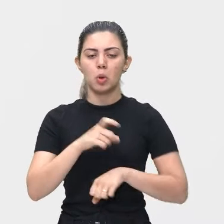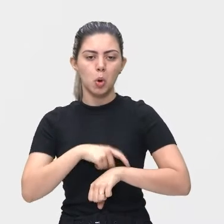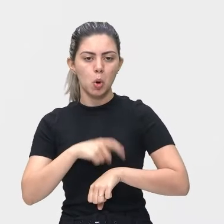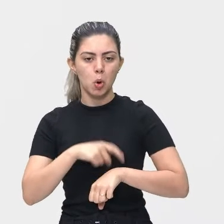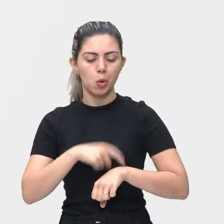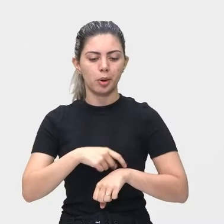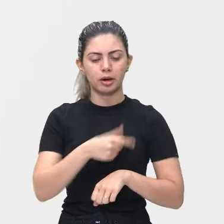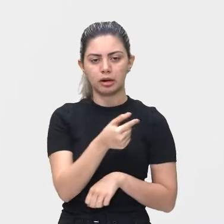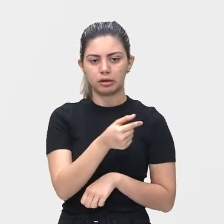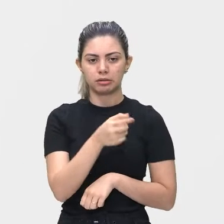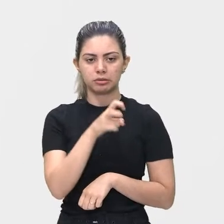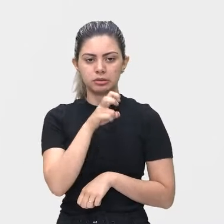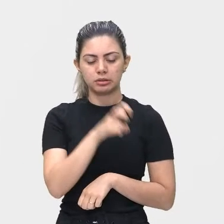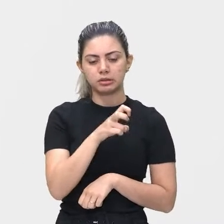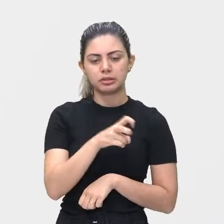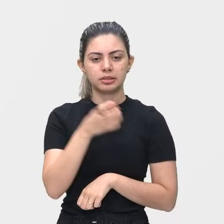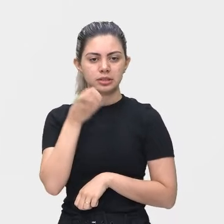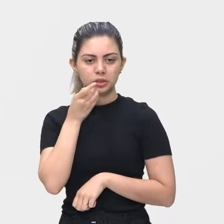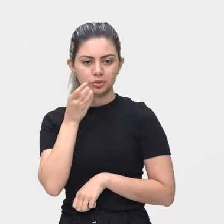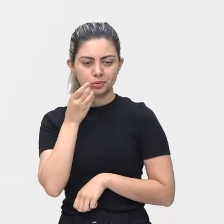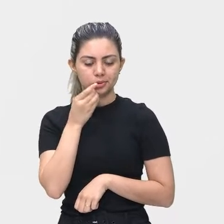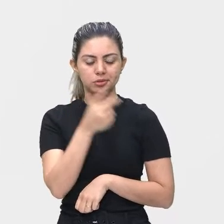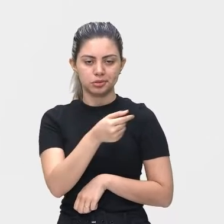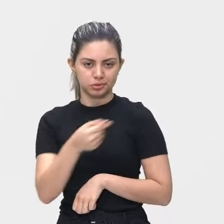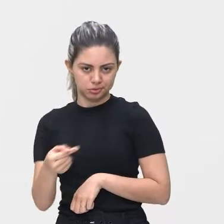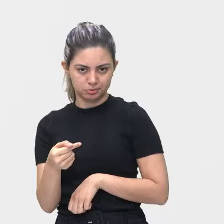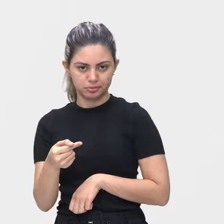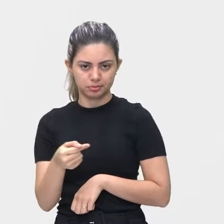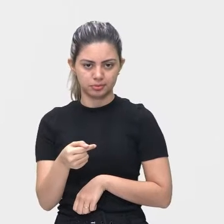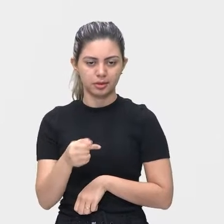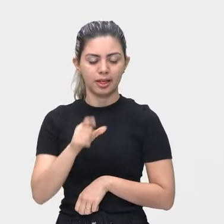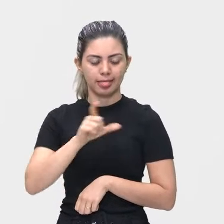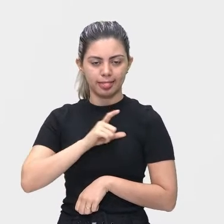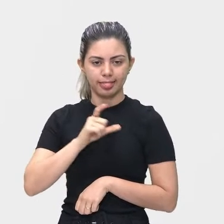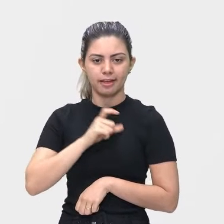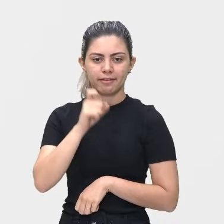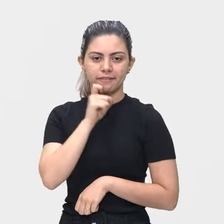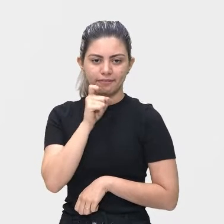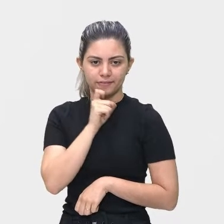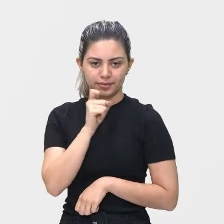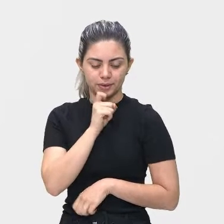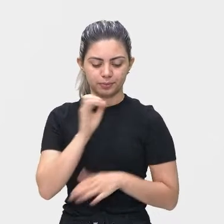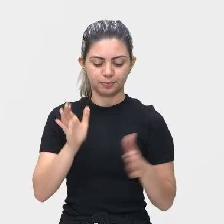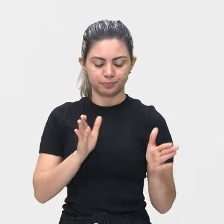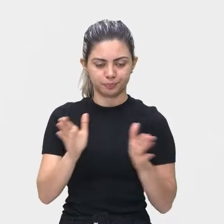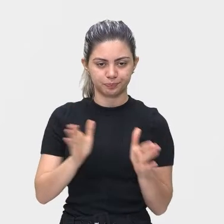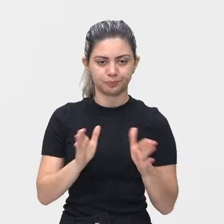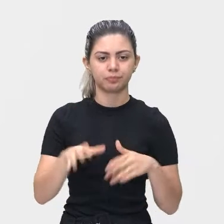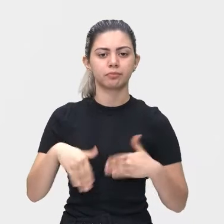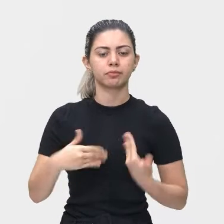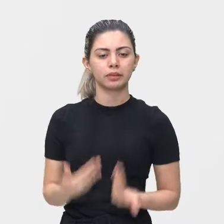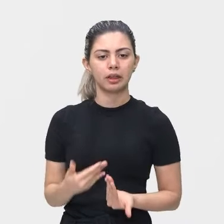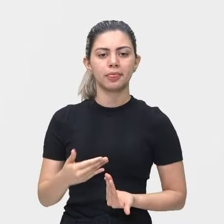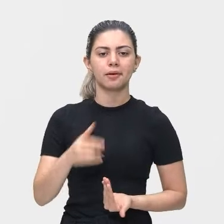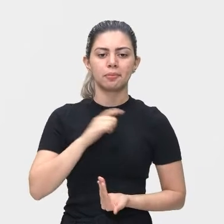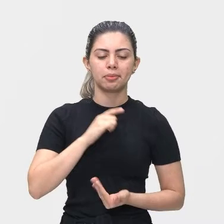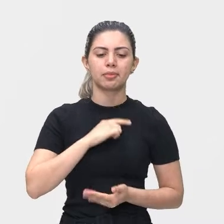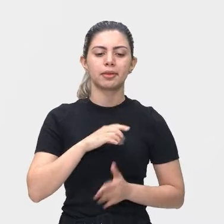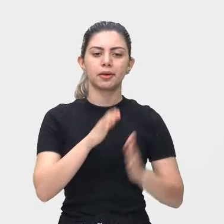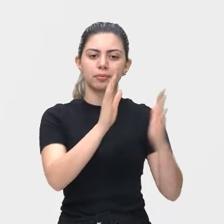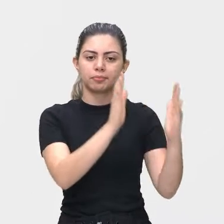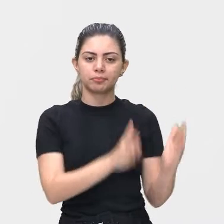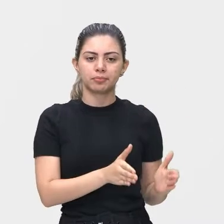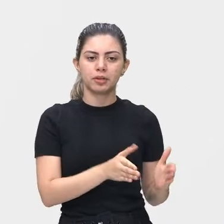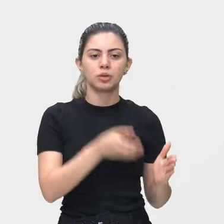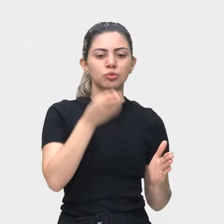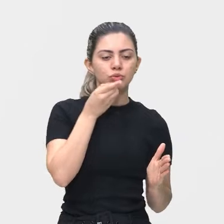durante 5 dias de certa semana de inverno. Então aqui, de um lado nós temos o